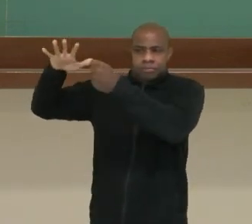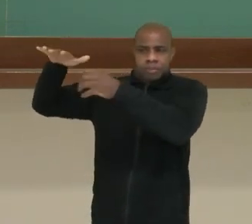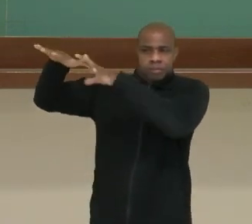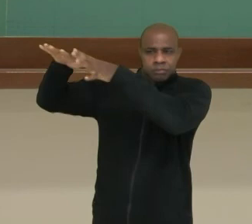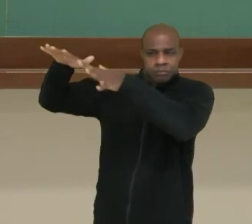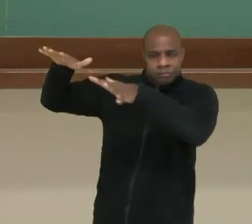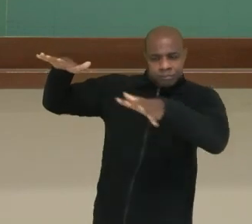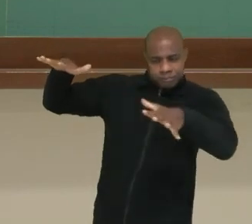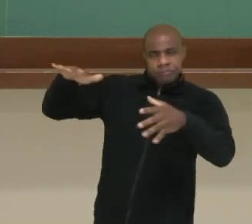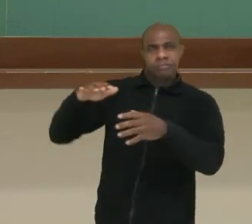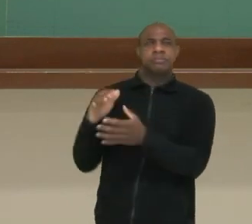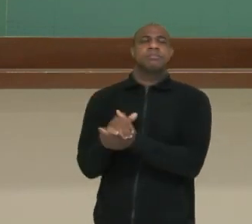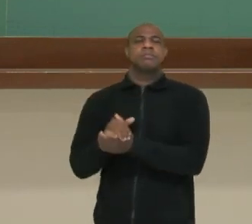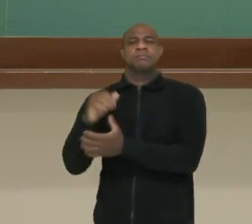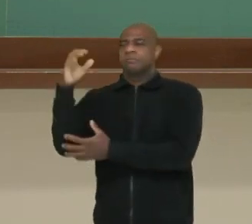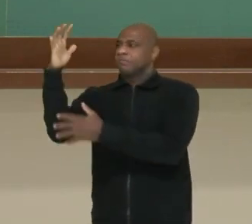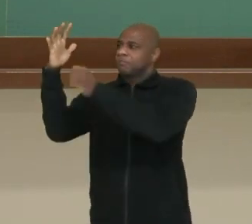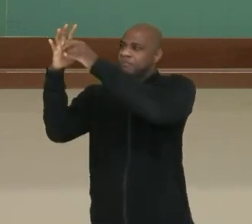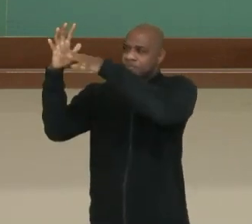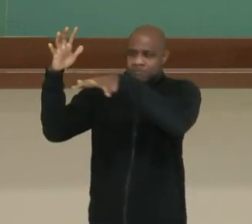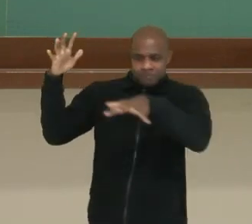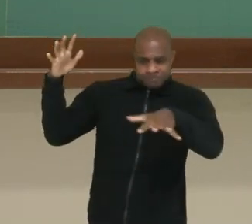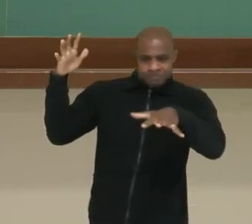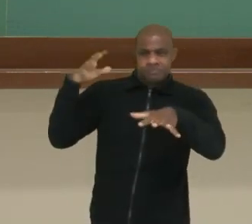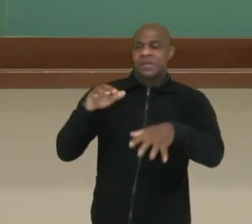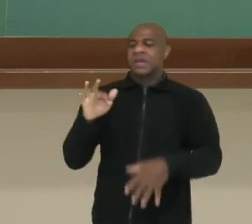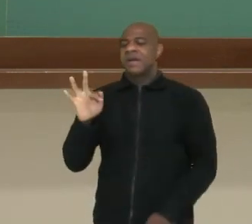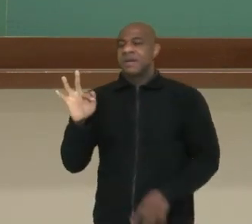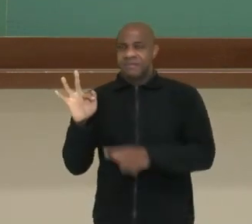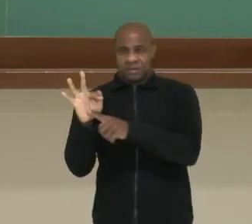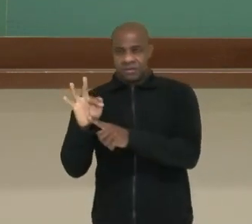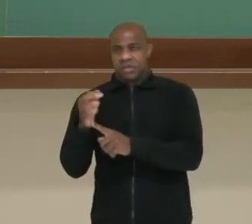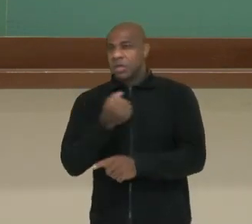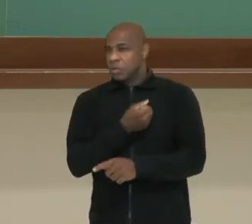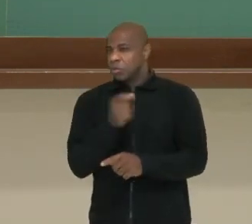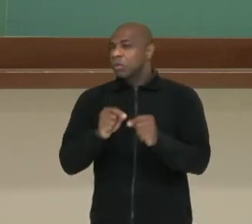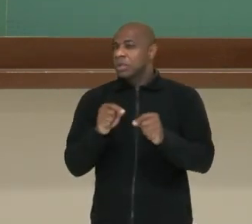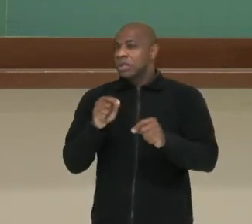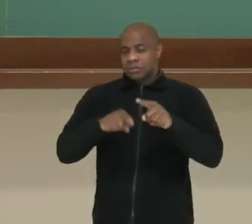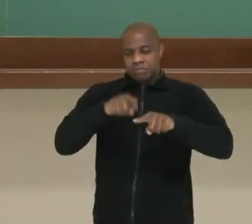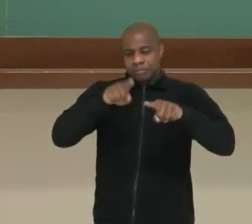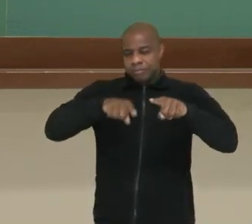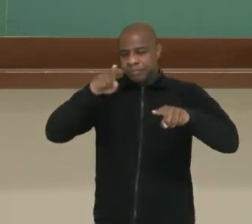Isso. Se você compreendeu isso, lembre-se que a frequência é o número de oscilações por intervalo de tempo